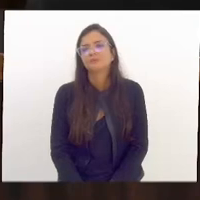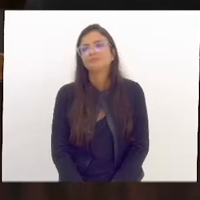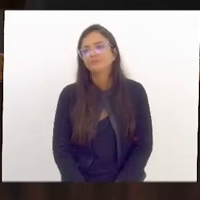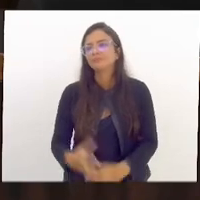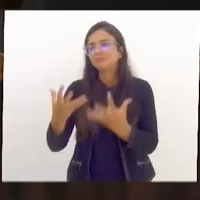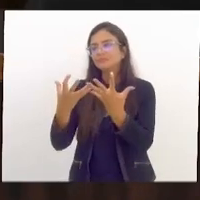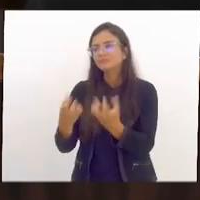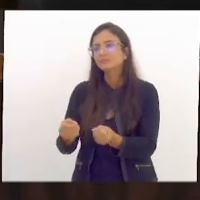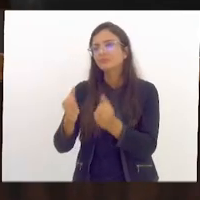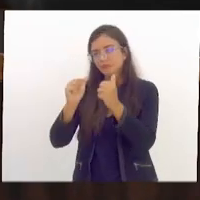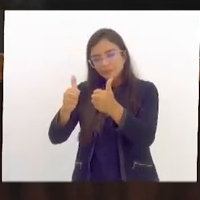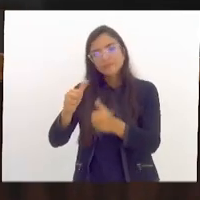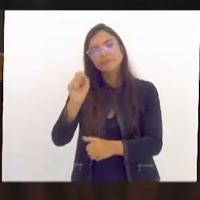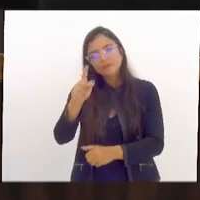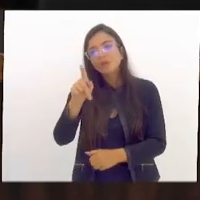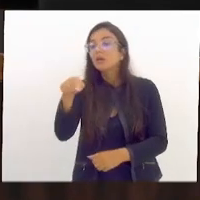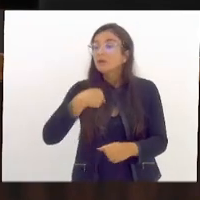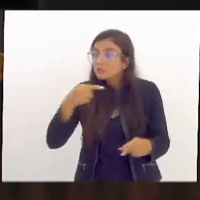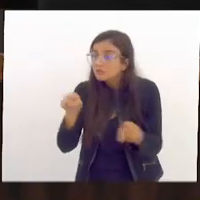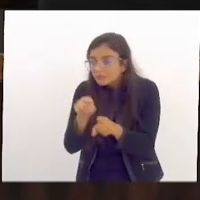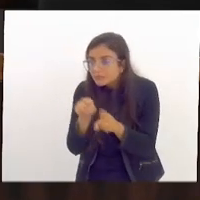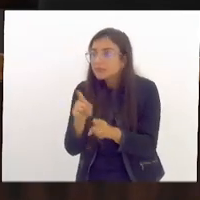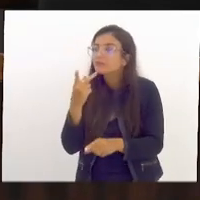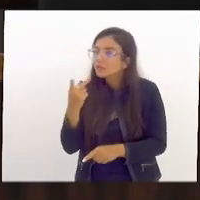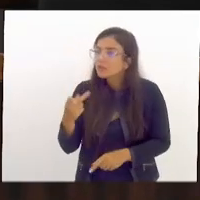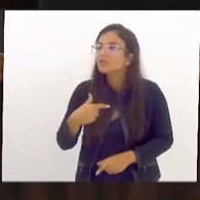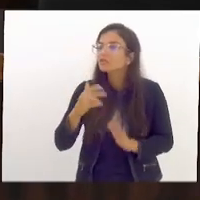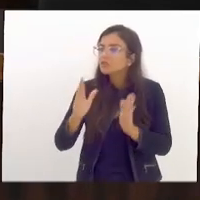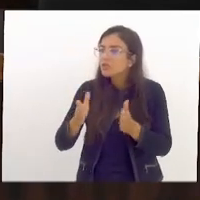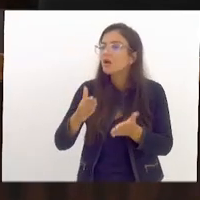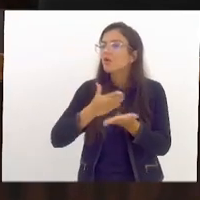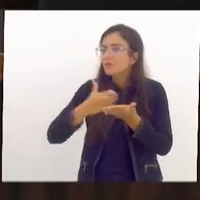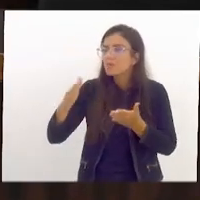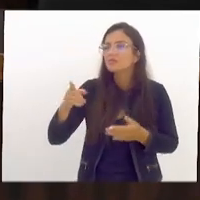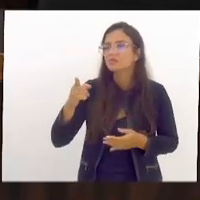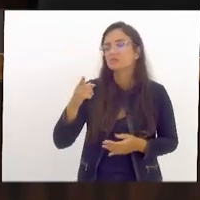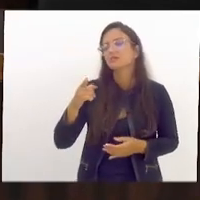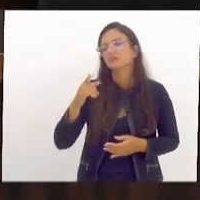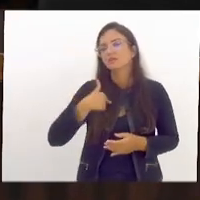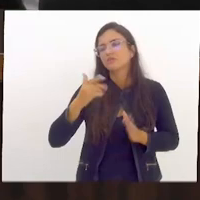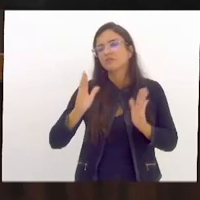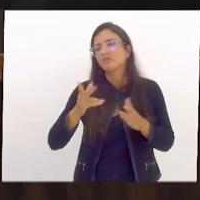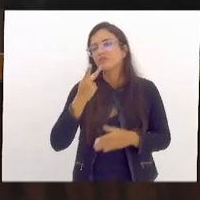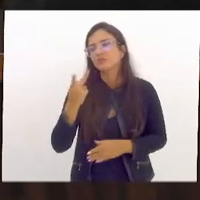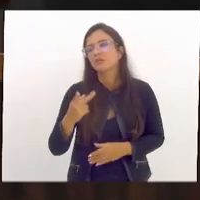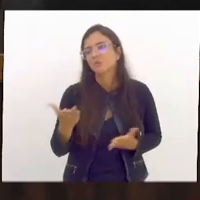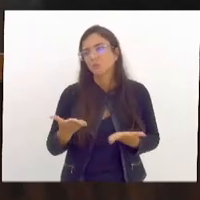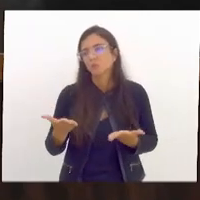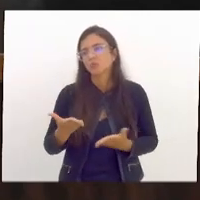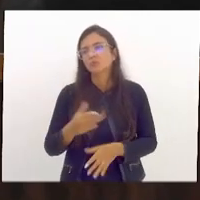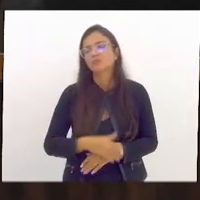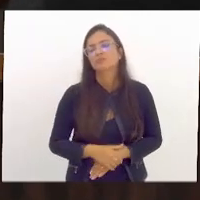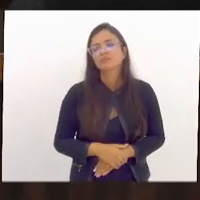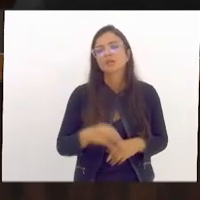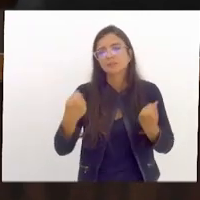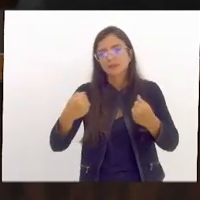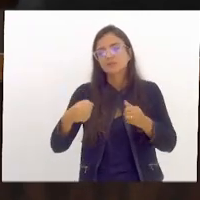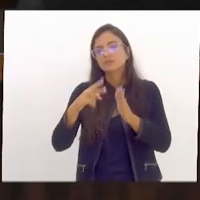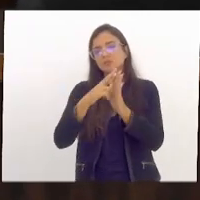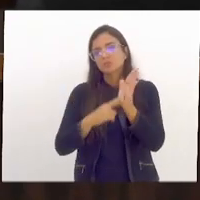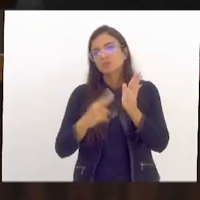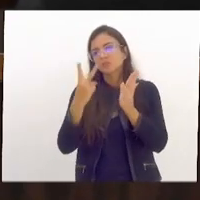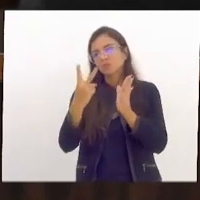Ratifico, inclusive já falei sobre isso, deputada Célia, no expediente inicial, pedindo que essas duas resoluções venham à